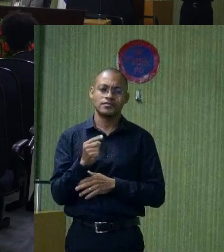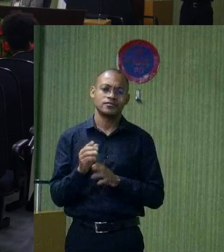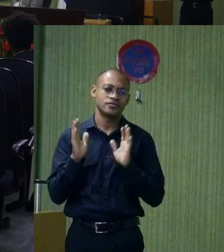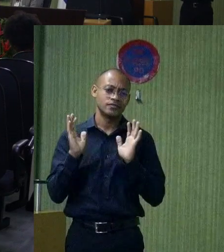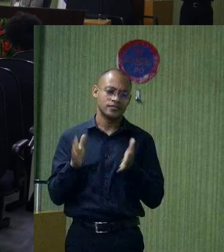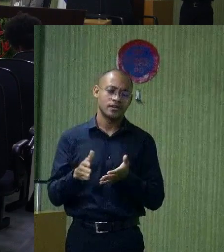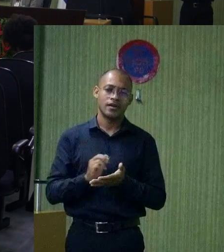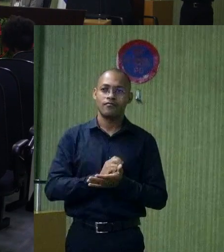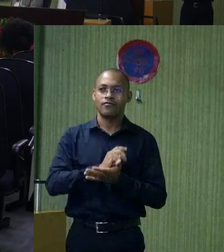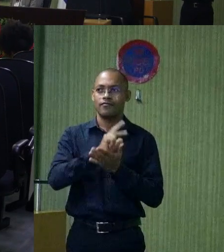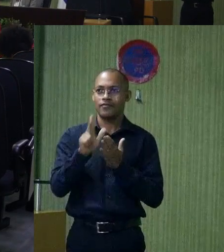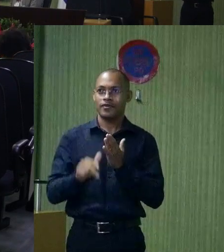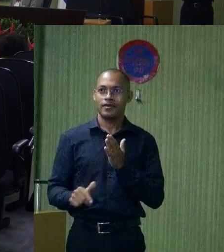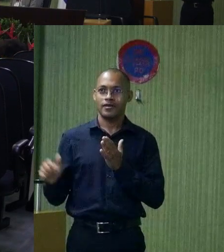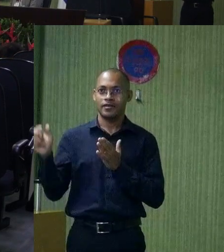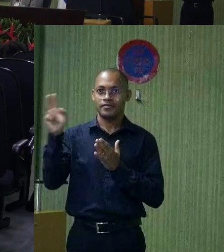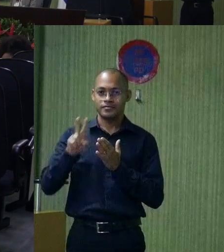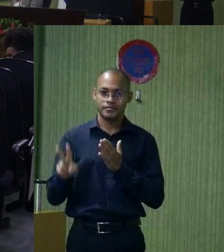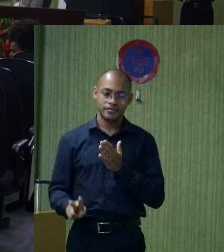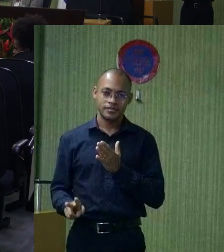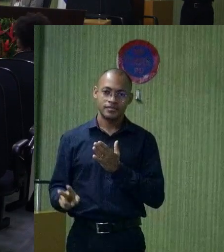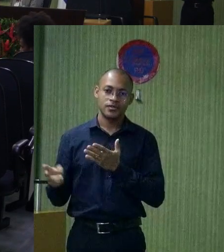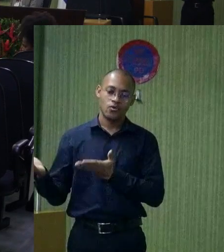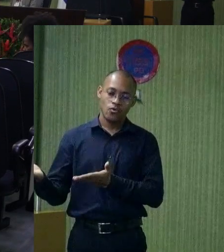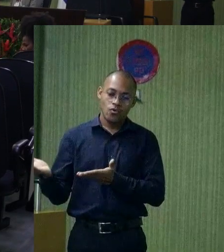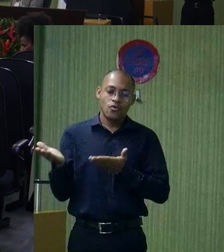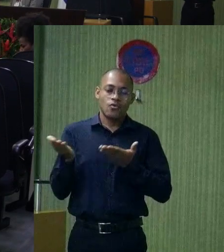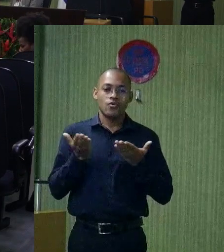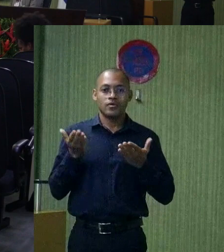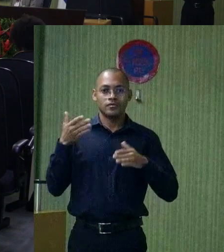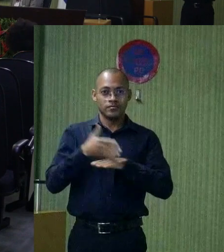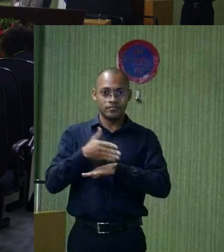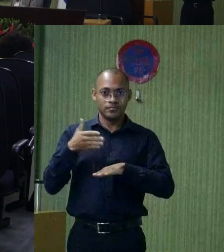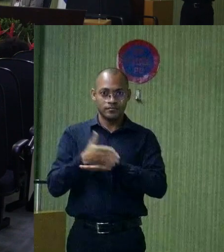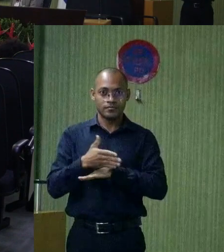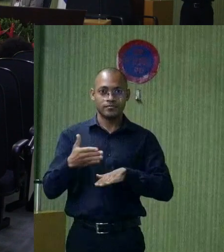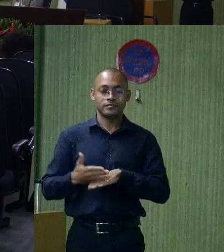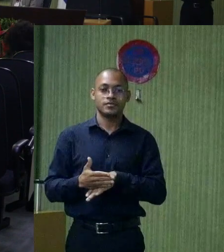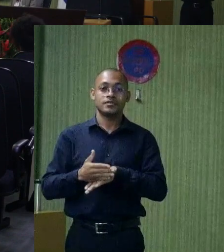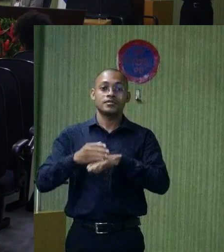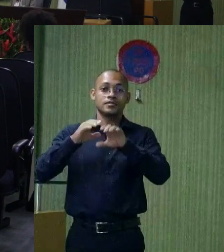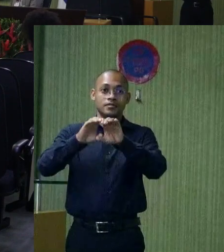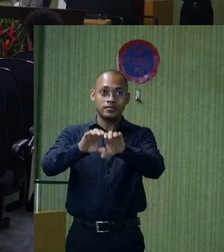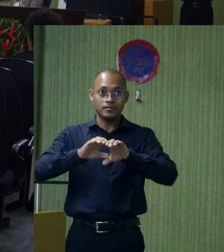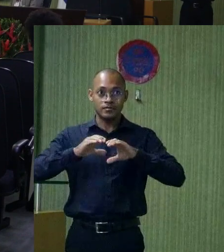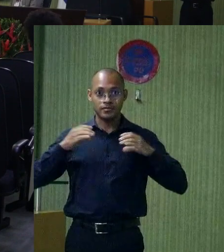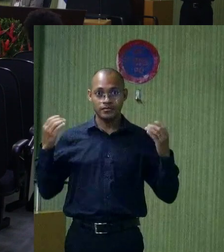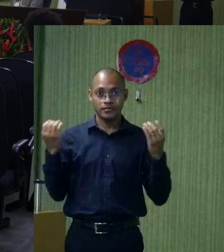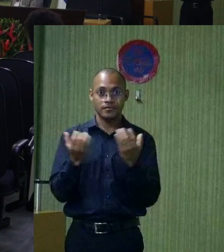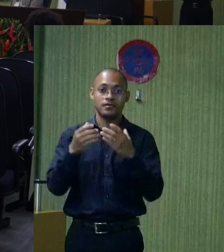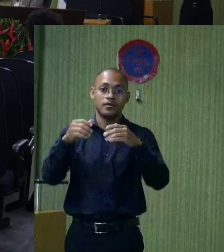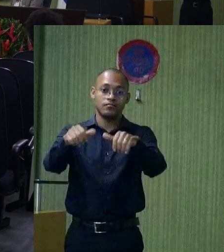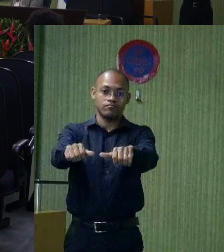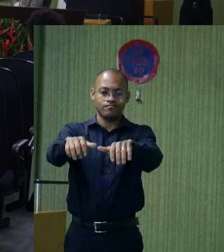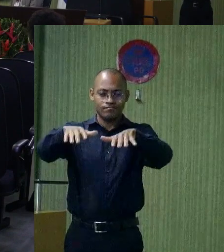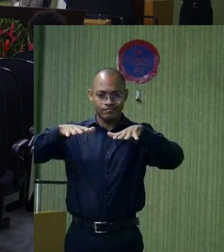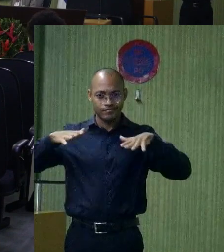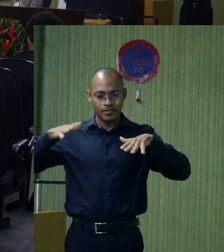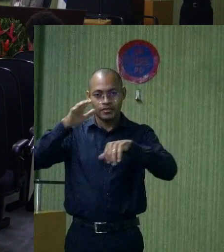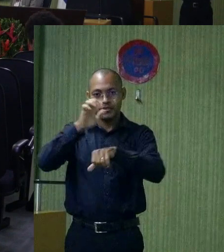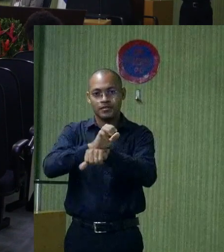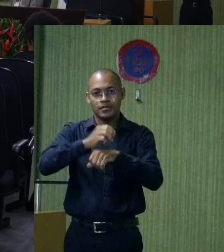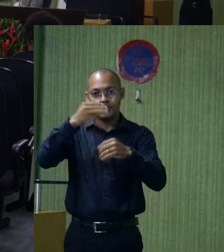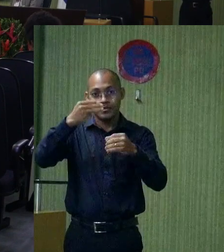vezes convidados para participar das conferências estaduais municipais e